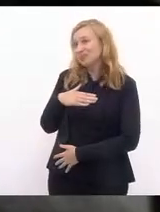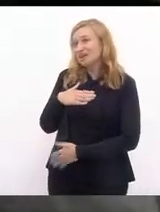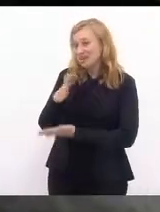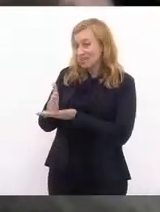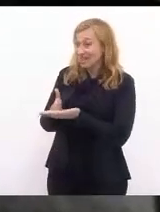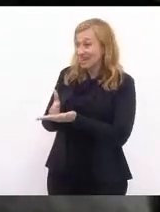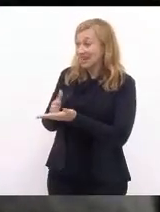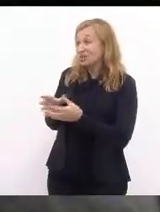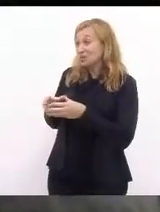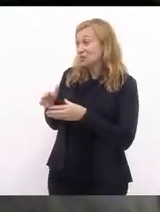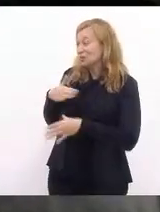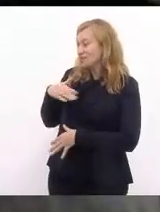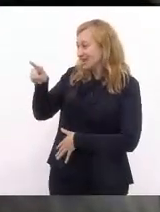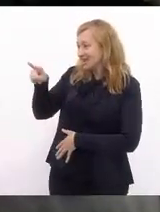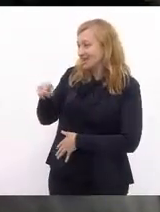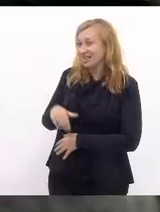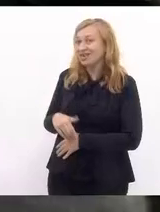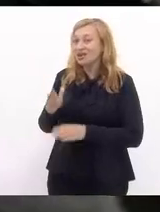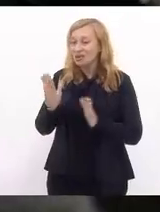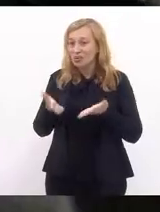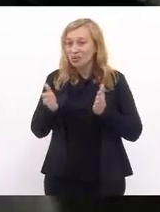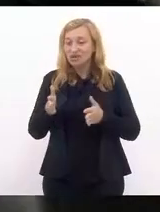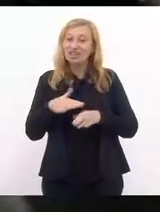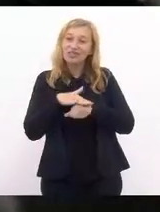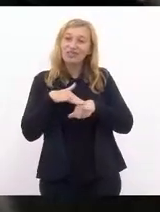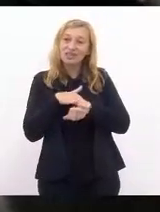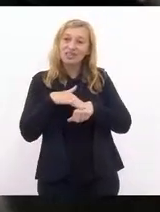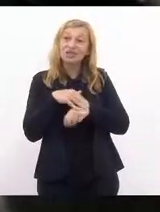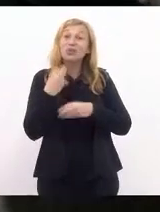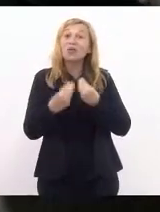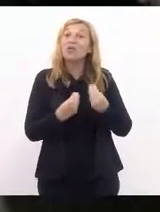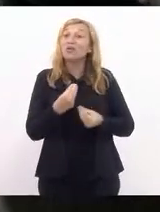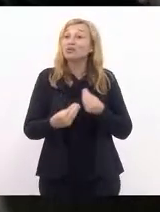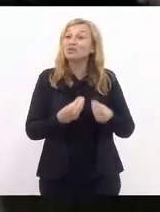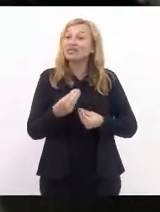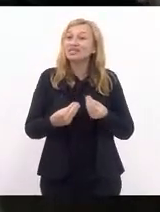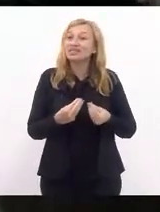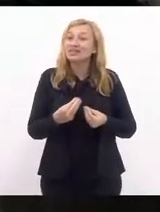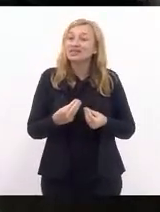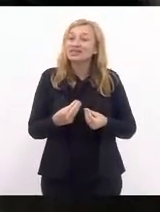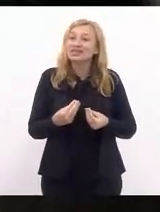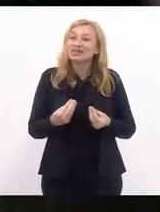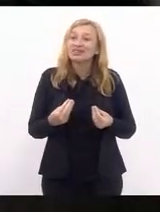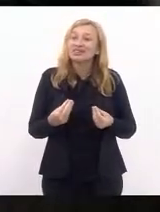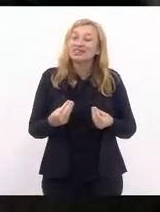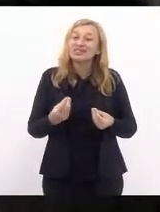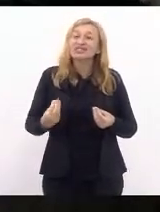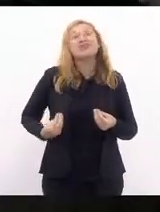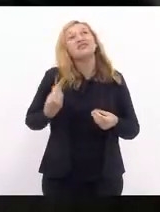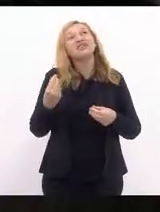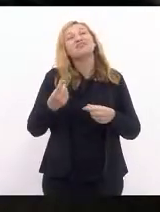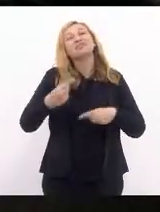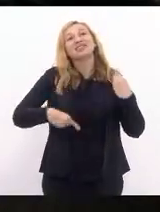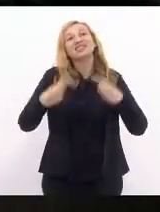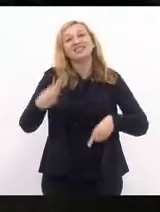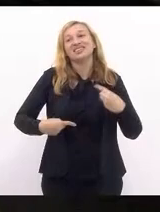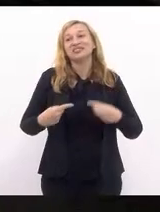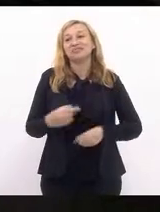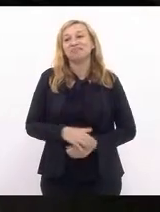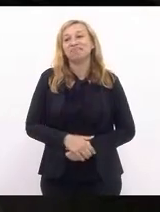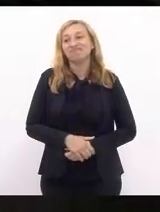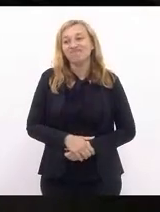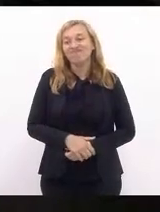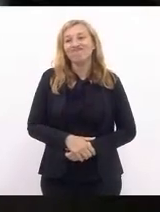parte da equipe italiana e hoje mesmo a gente tava conversando como que como que foi nossa nossa vida política